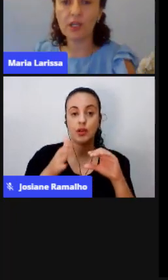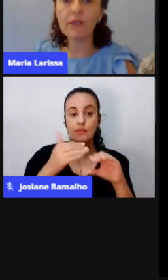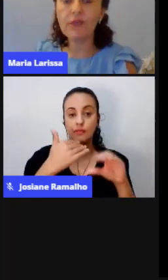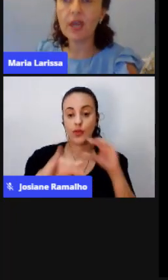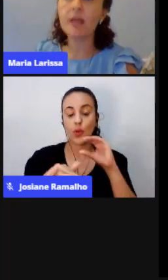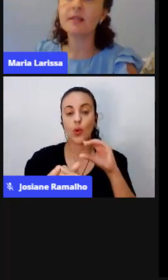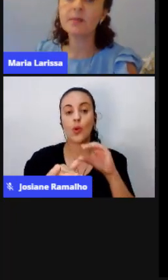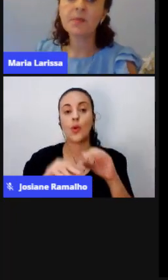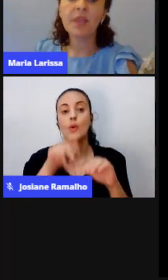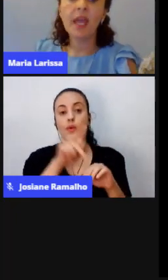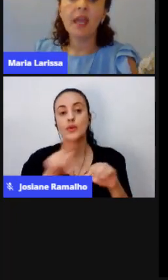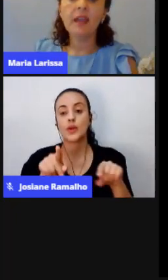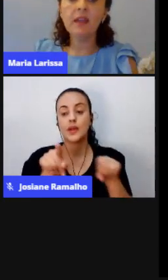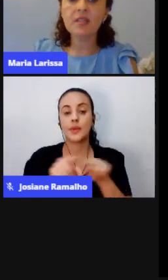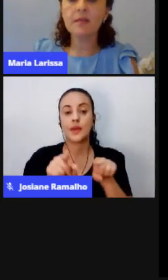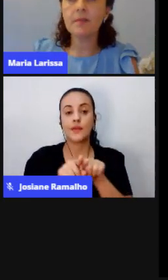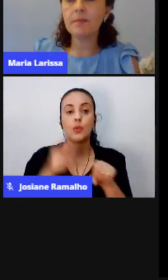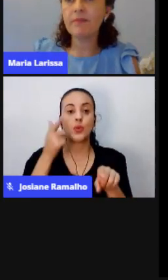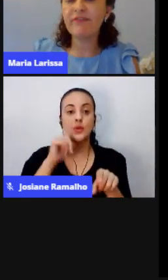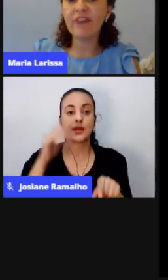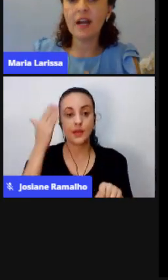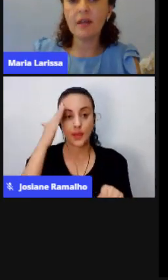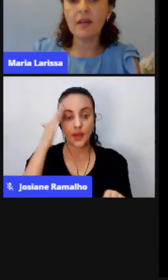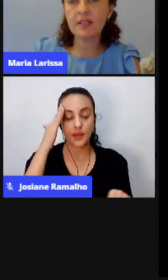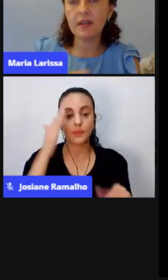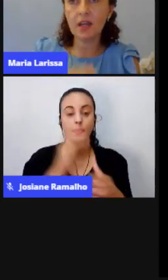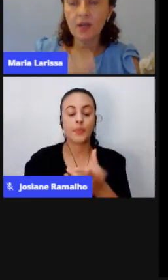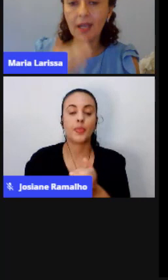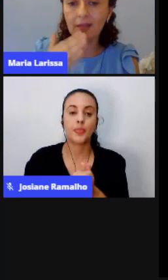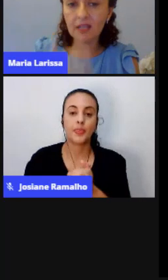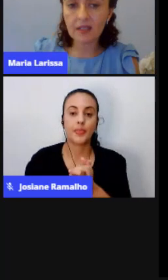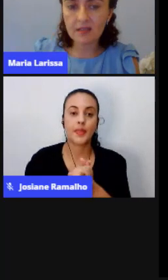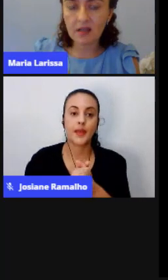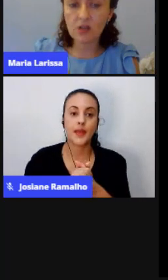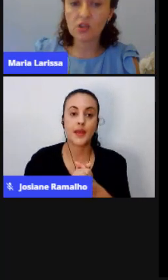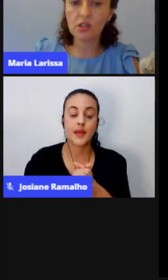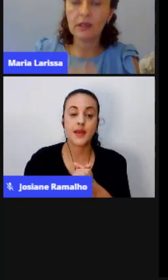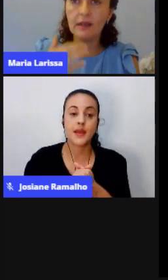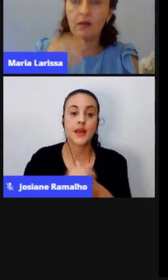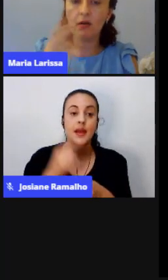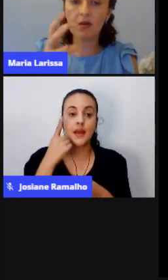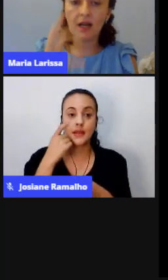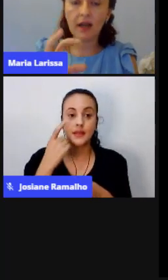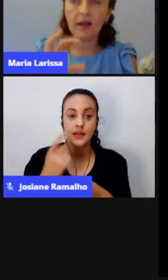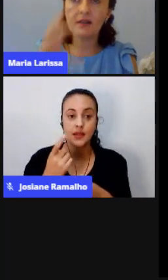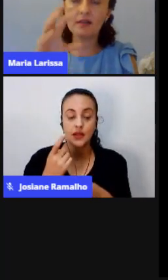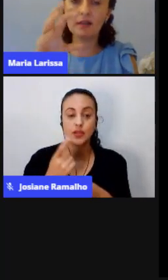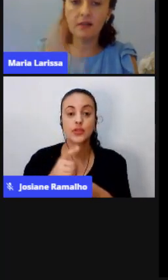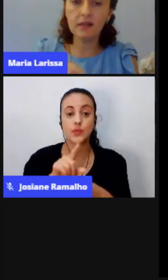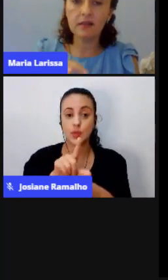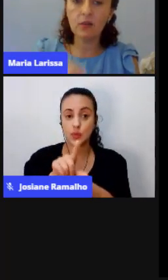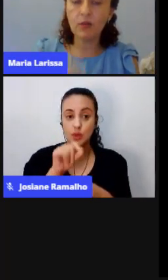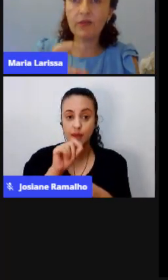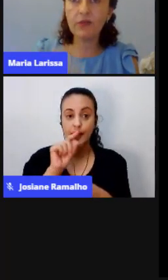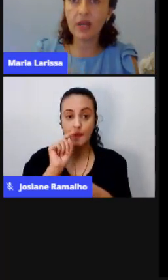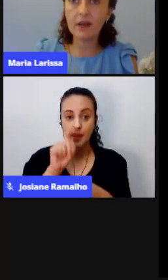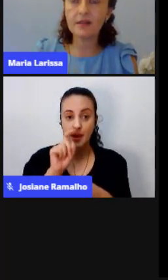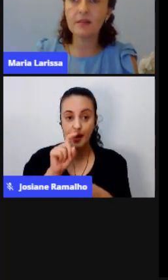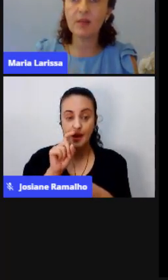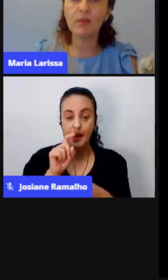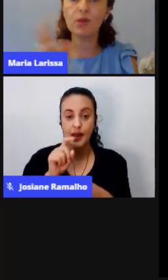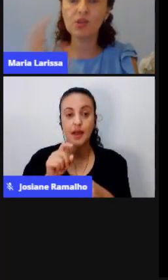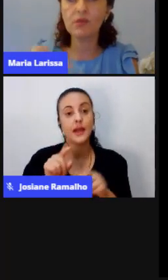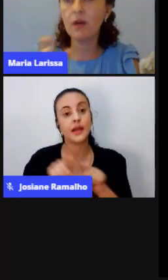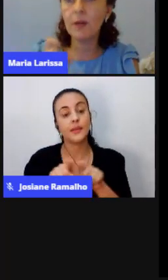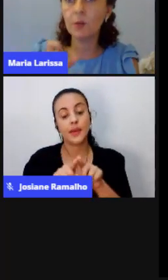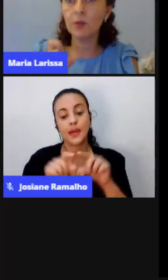da atividade que ele fez. E é interessante colocar, inserir aqui uma